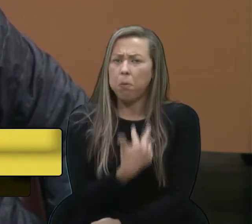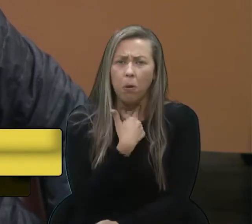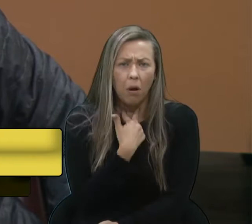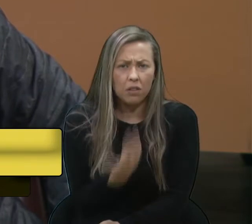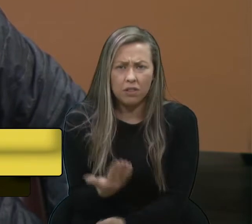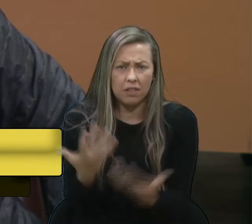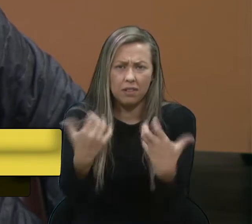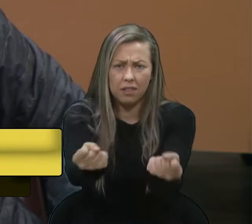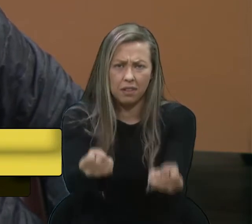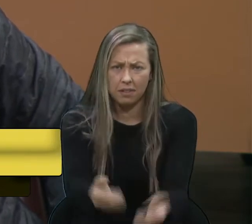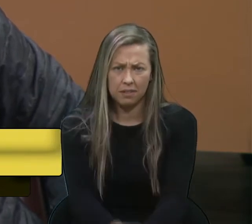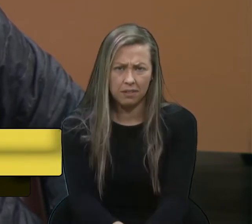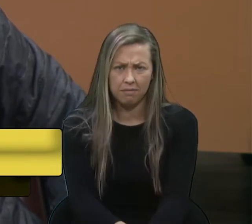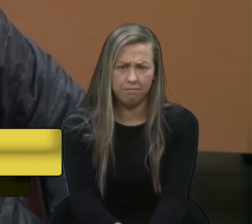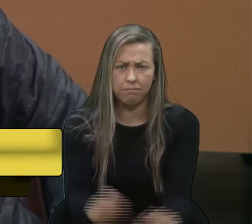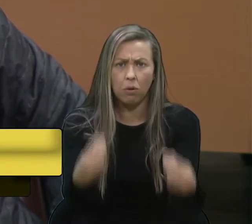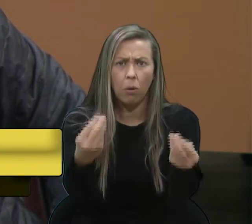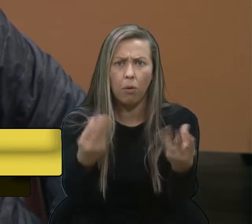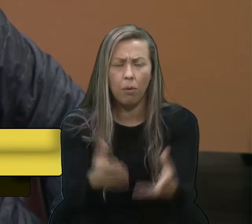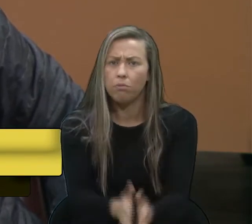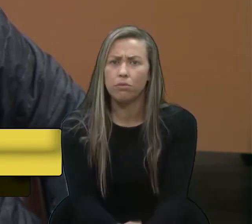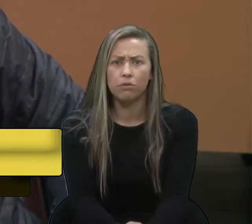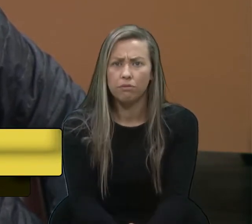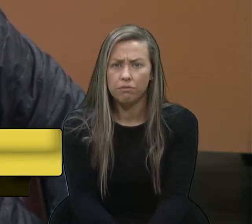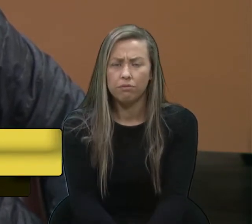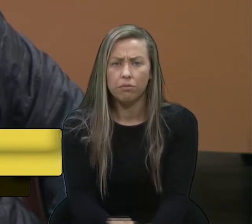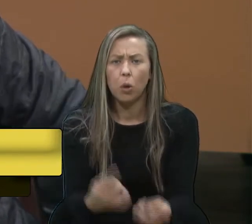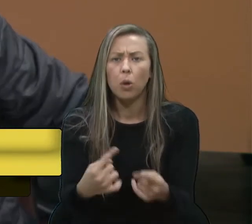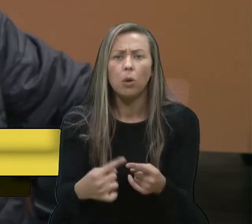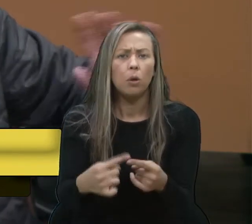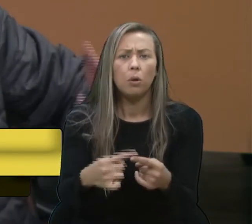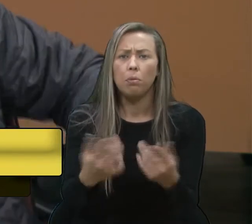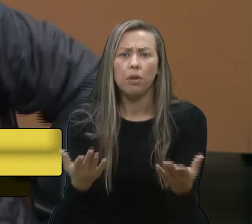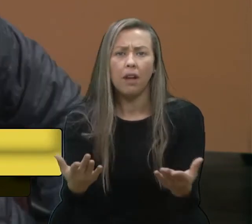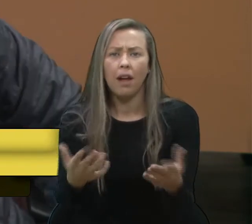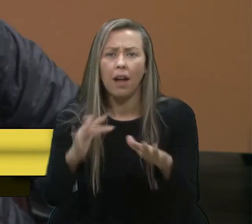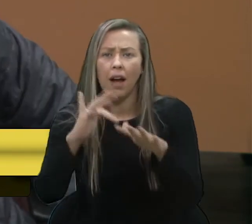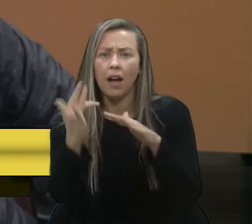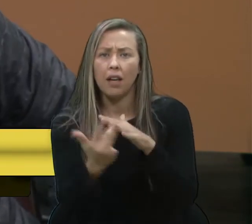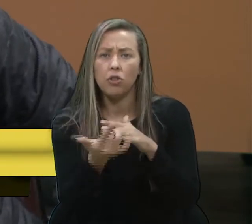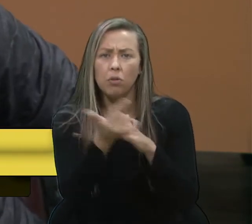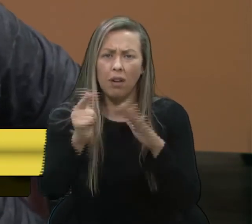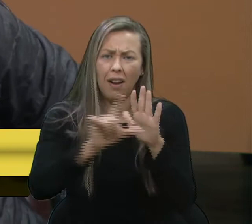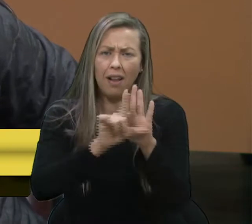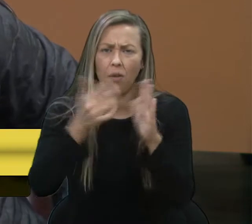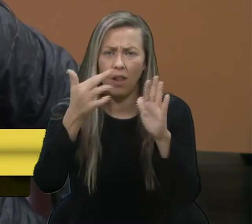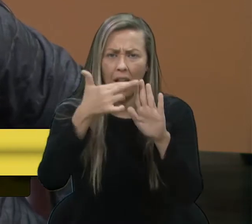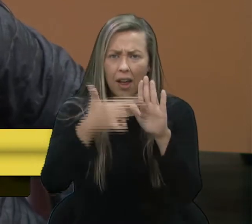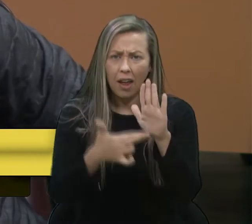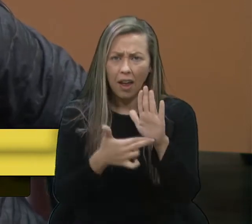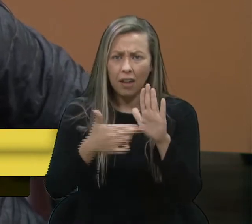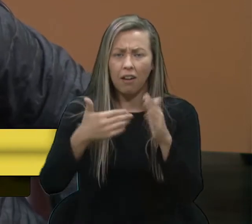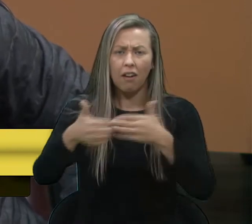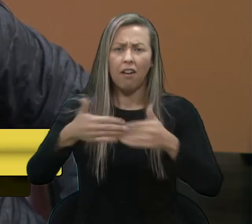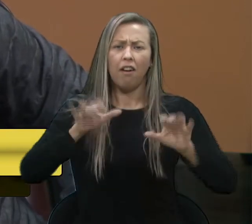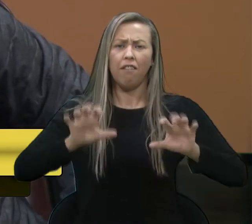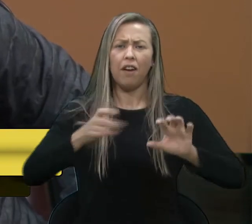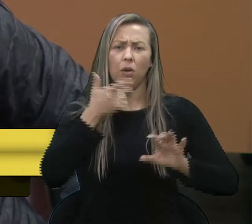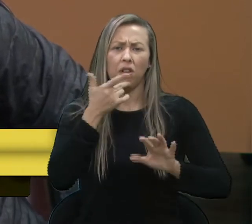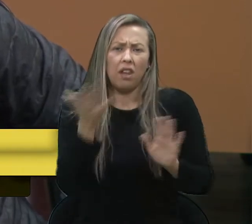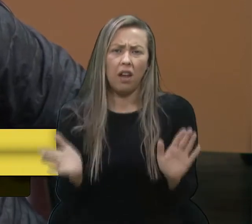ficar assim, porque senão rede social é terra sem lei. Agora a pessoa fala o que quer, faz o que